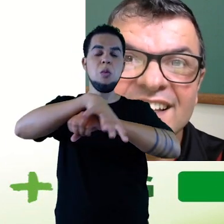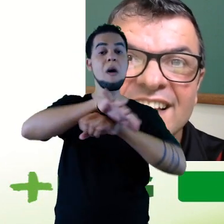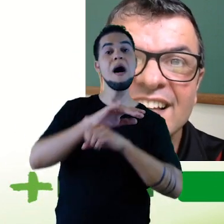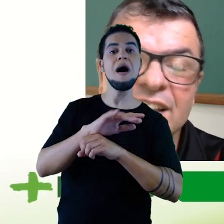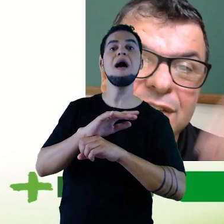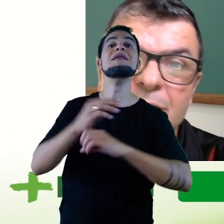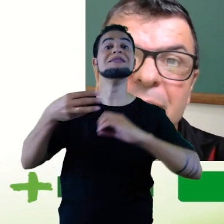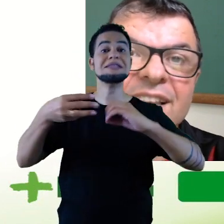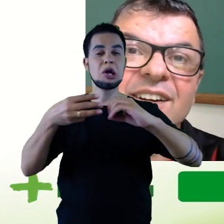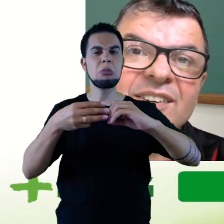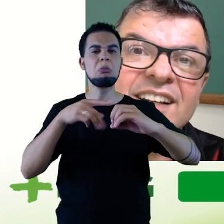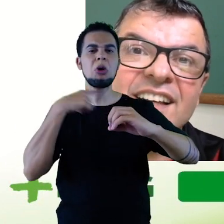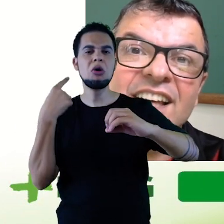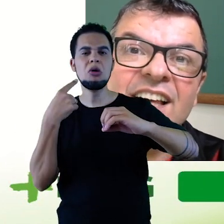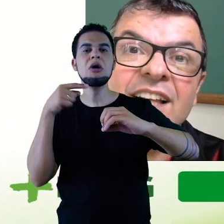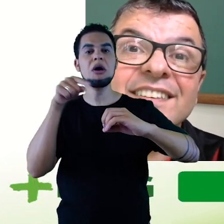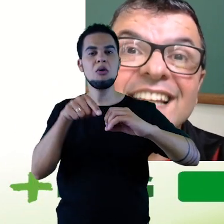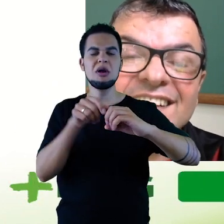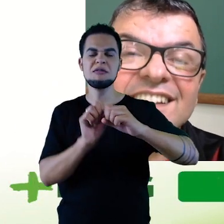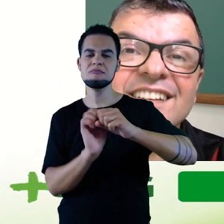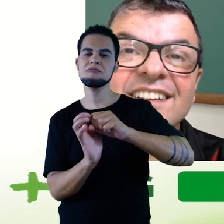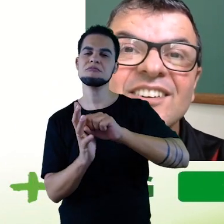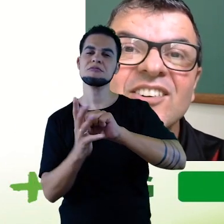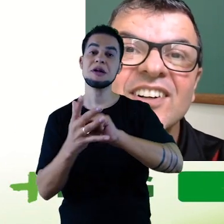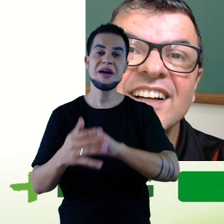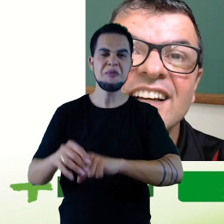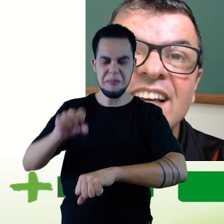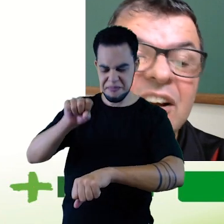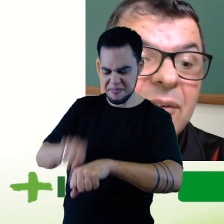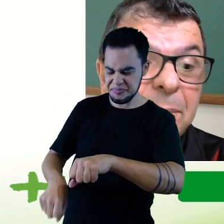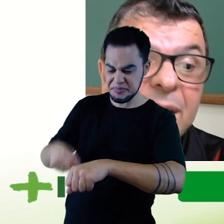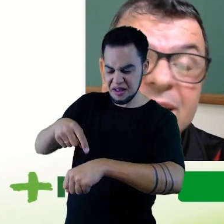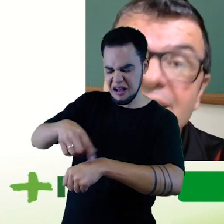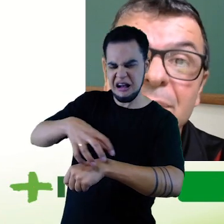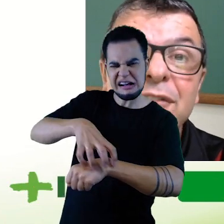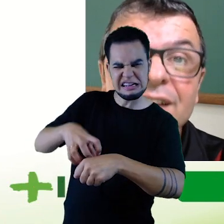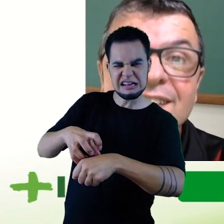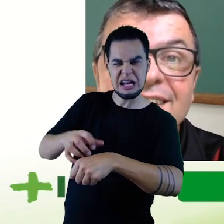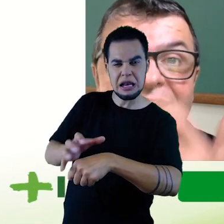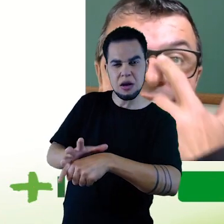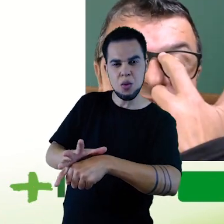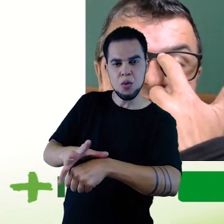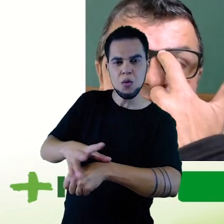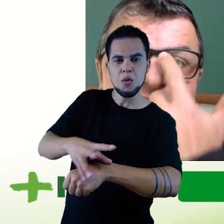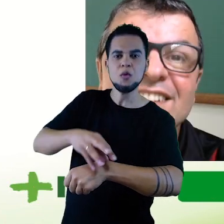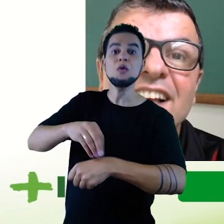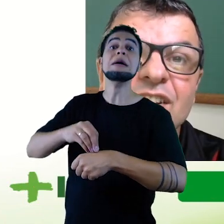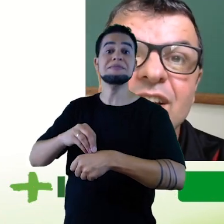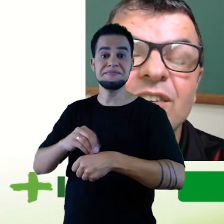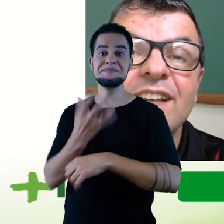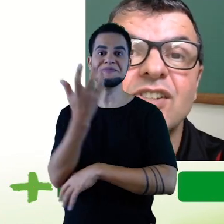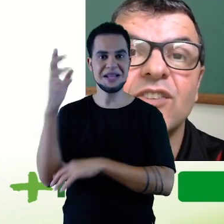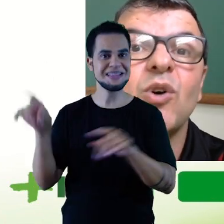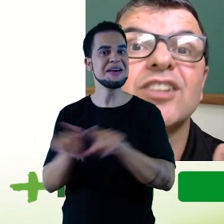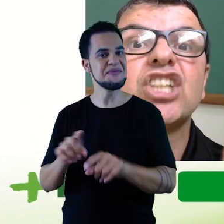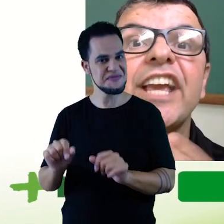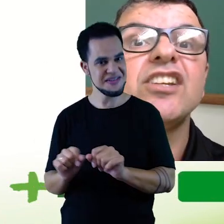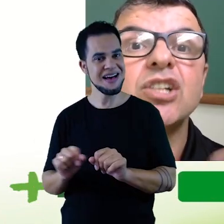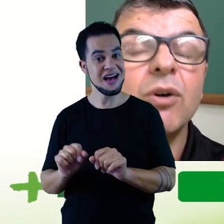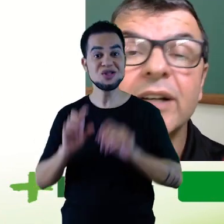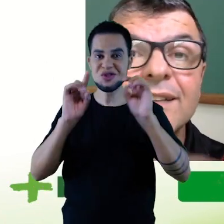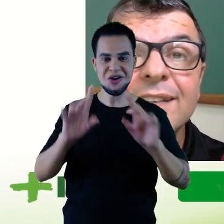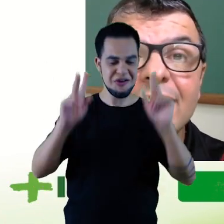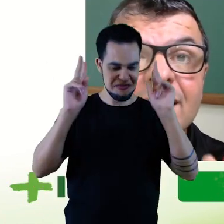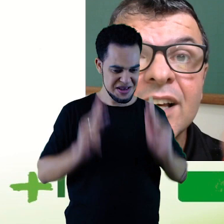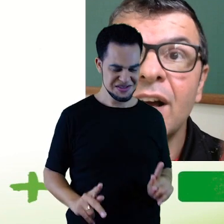células que se perderam. Cicatrização. A planta também faz cicatrização, gente. Você acha que não? Você acha que é só a